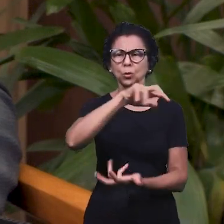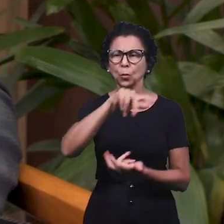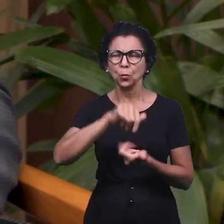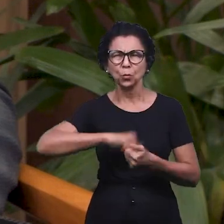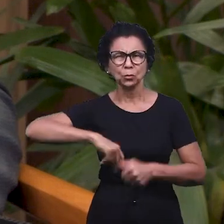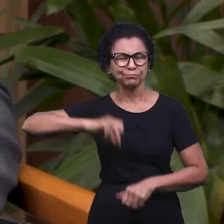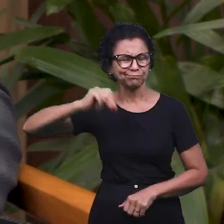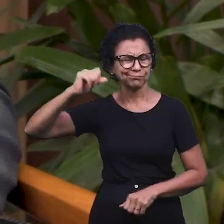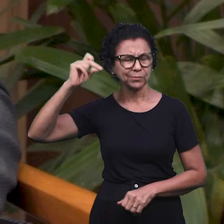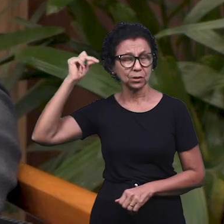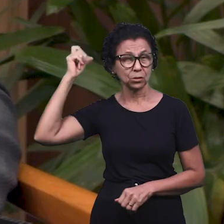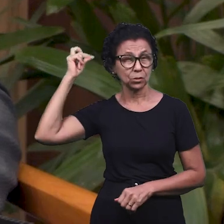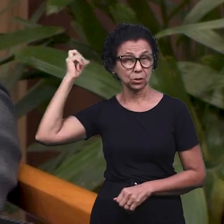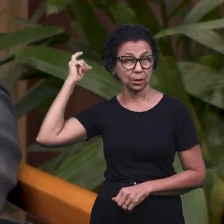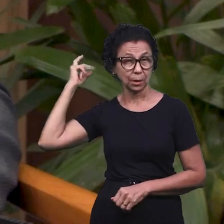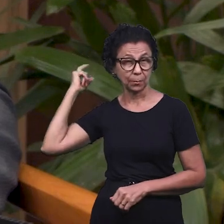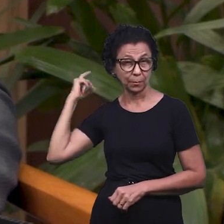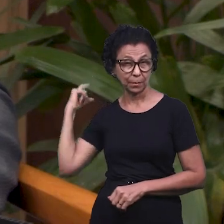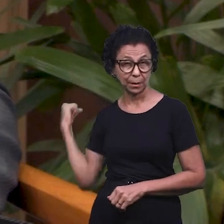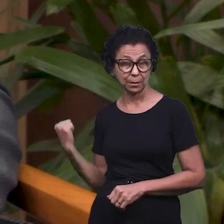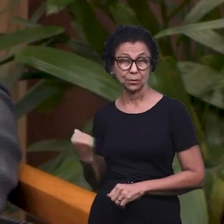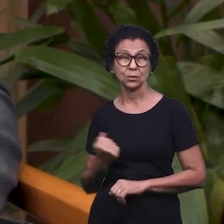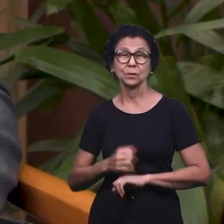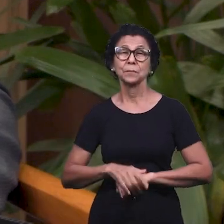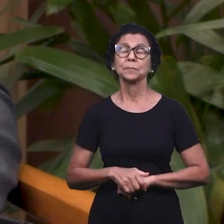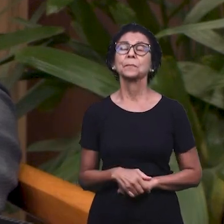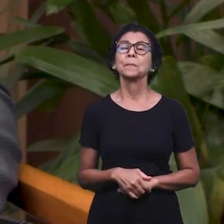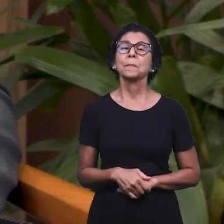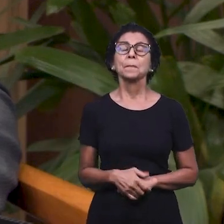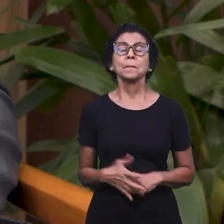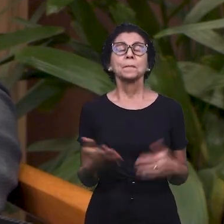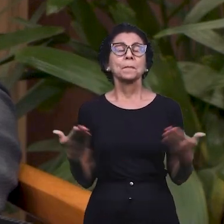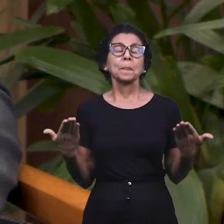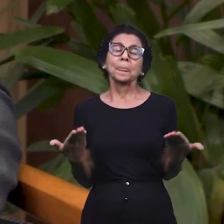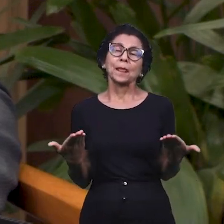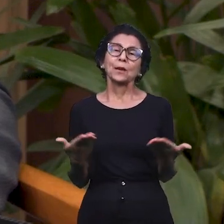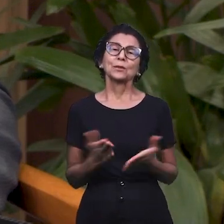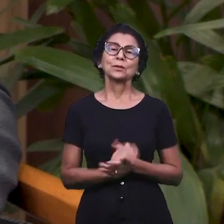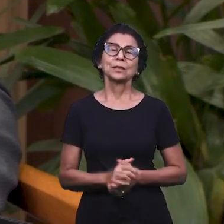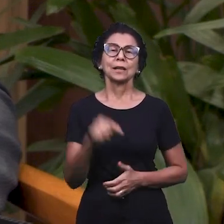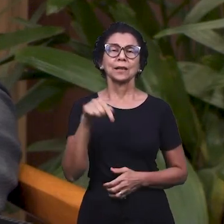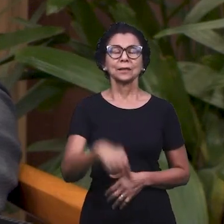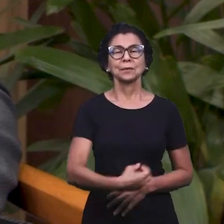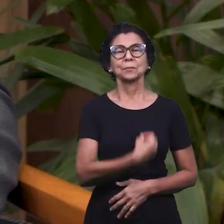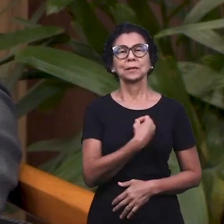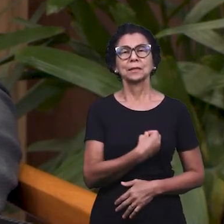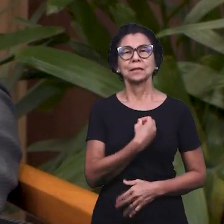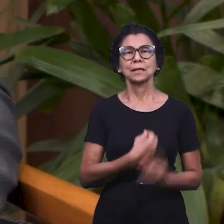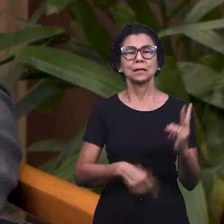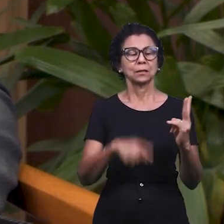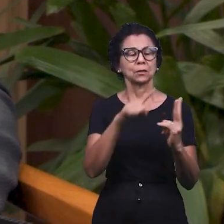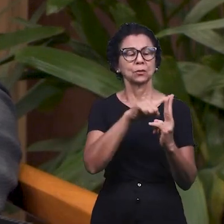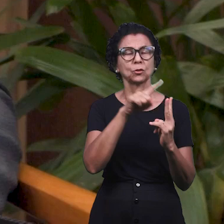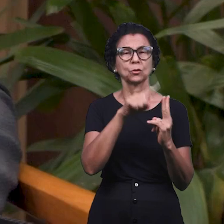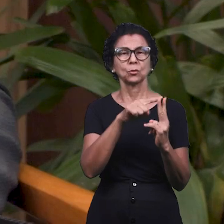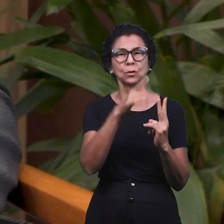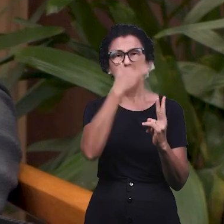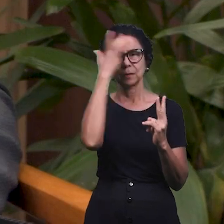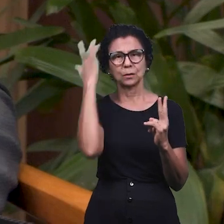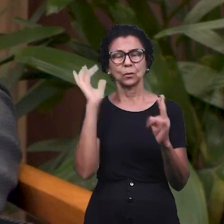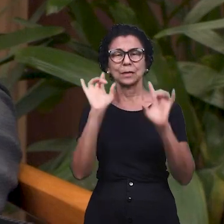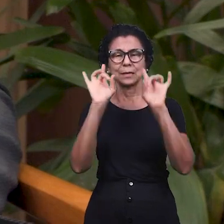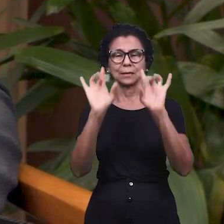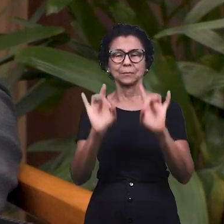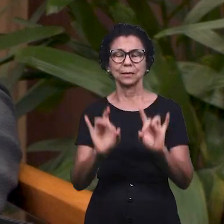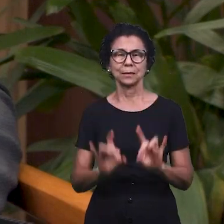desde a antiguidade, é uma atividade milenar. E nós estamos aqui com dois especialistas nesse